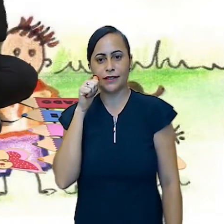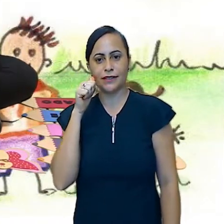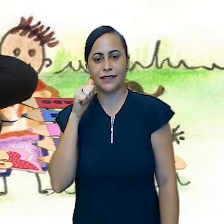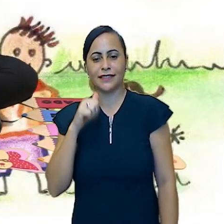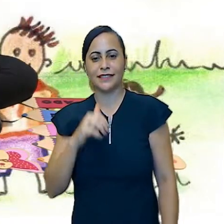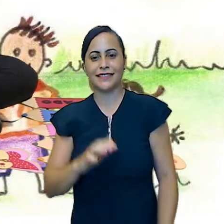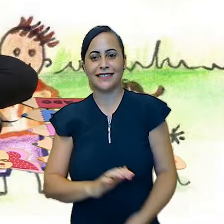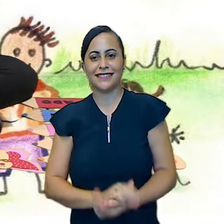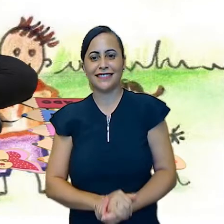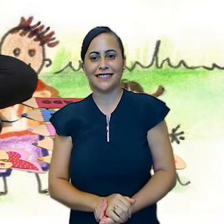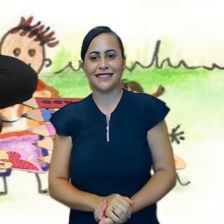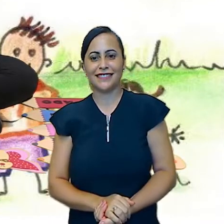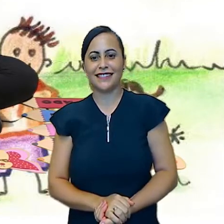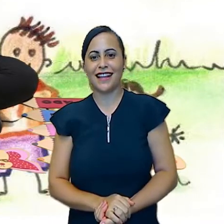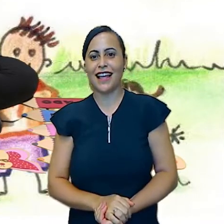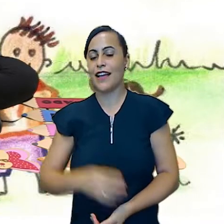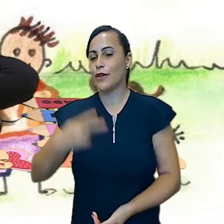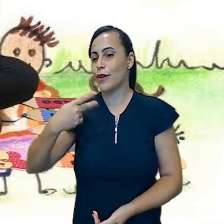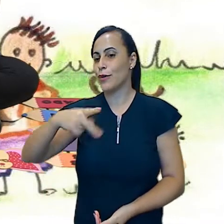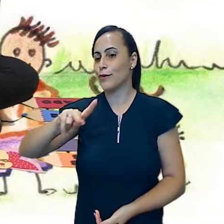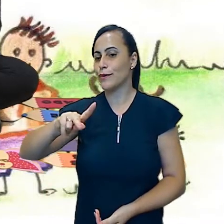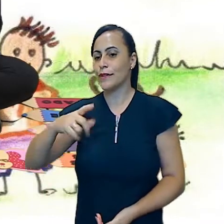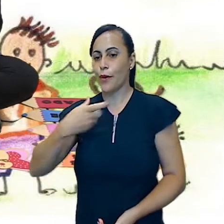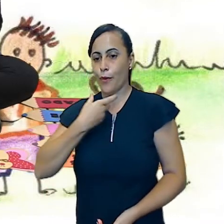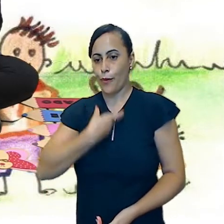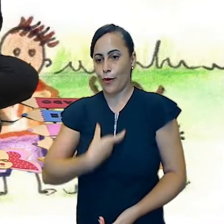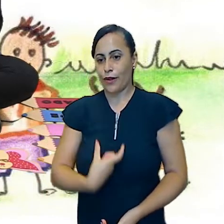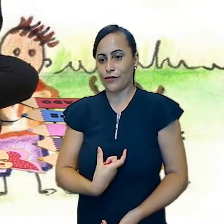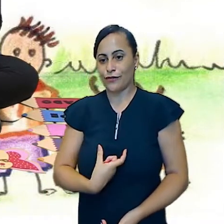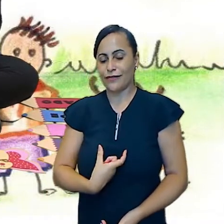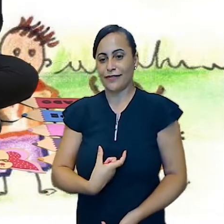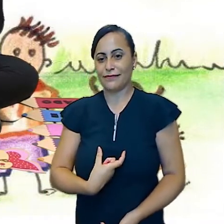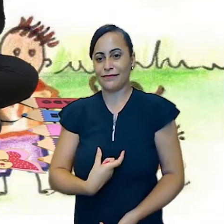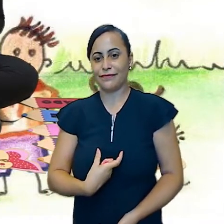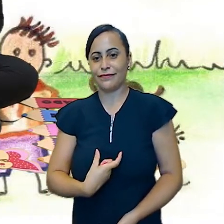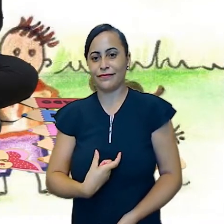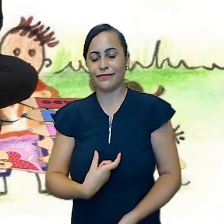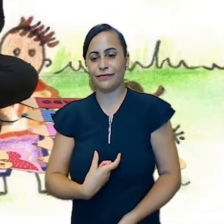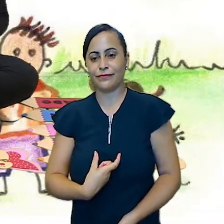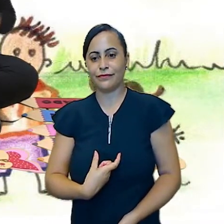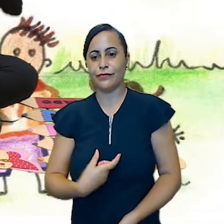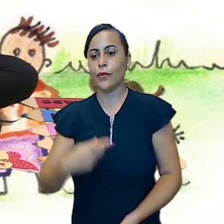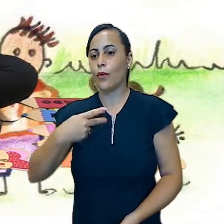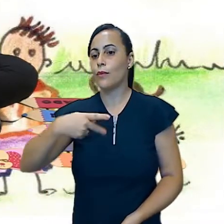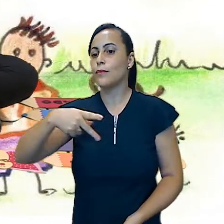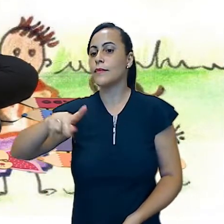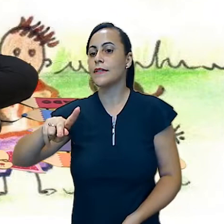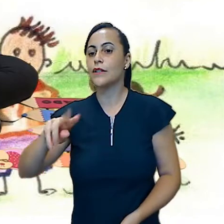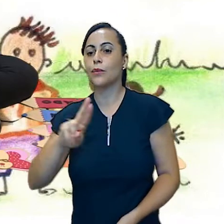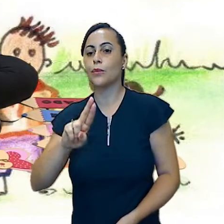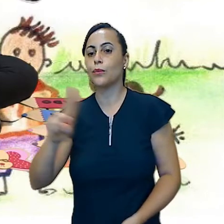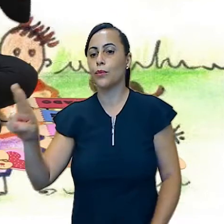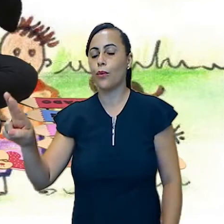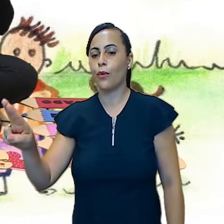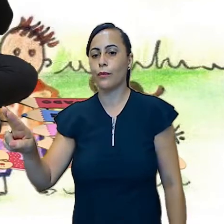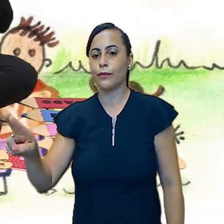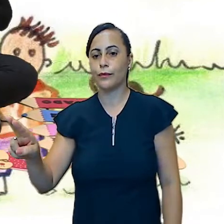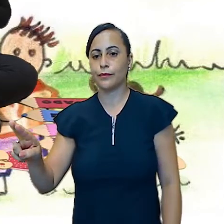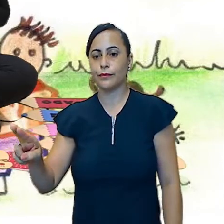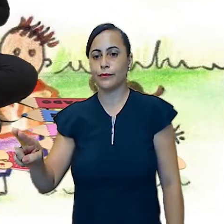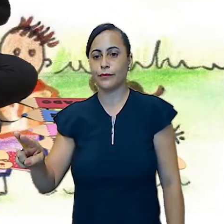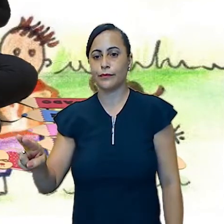E este é o seu crachá! Ai, que lindo! O crachá com o seu nome. Vou colocar